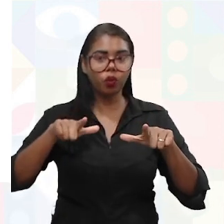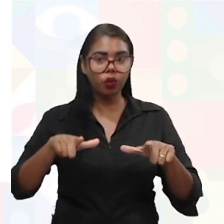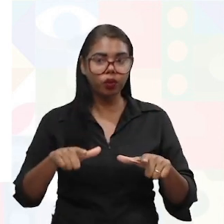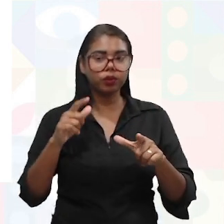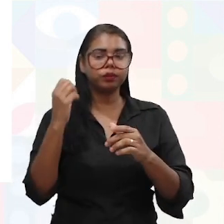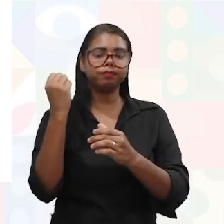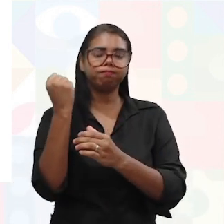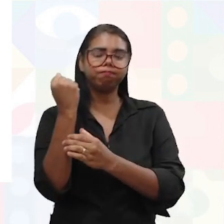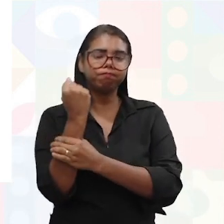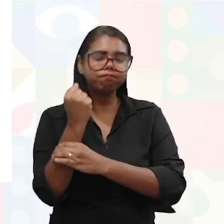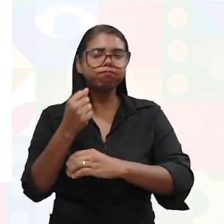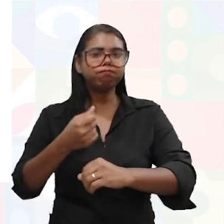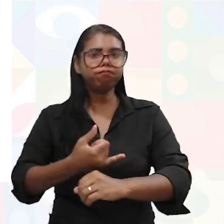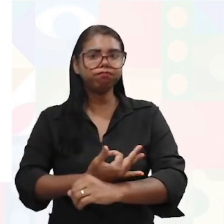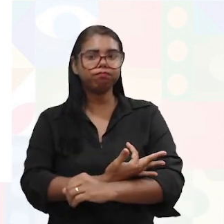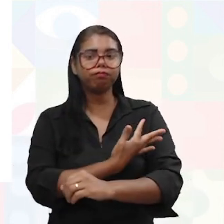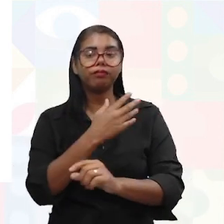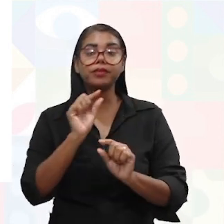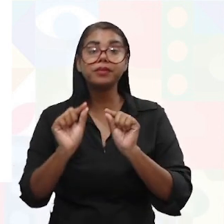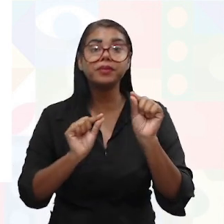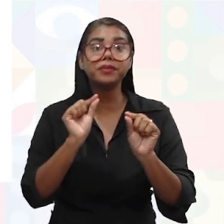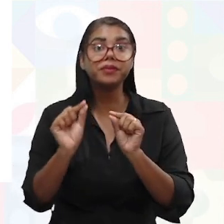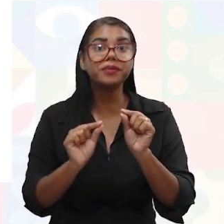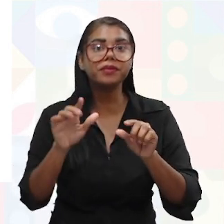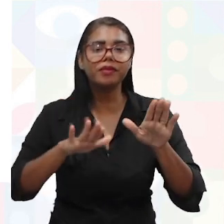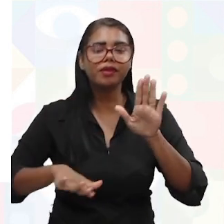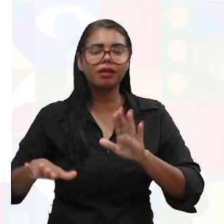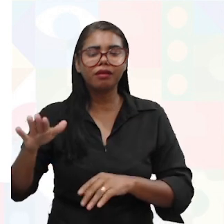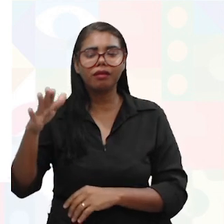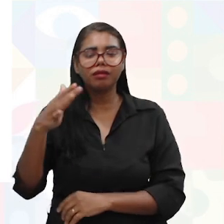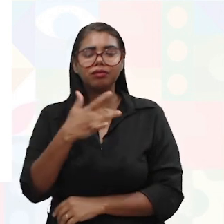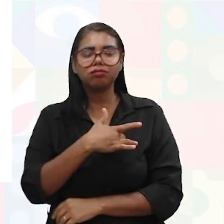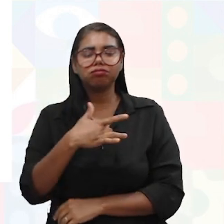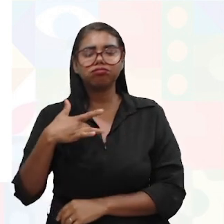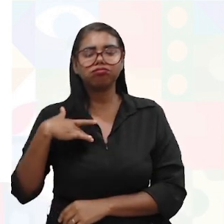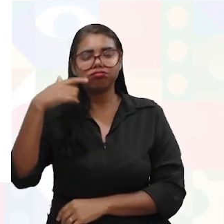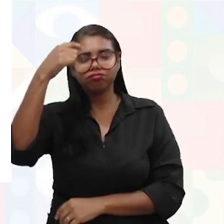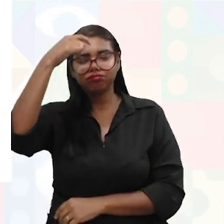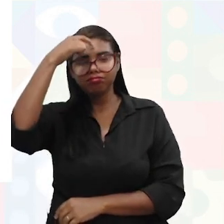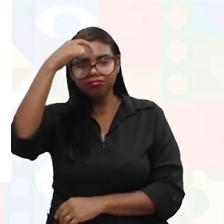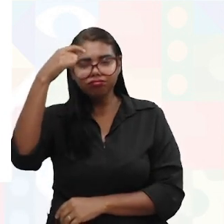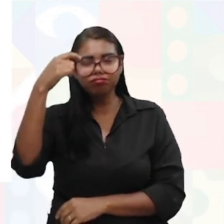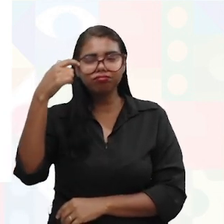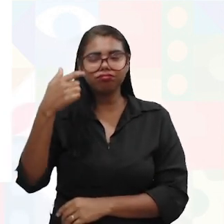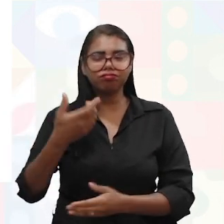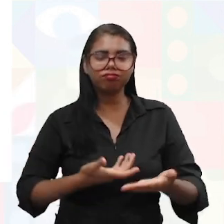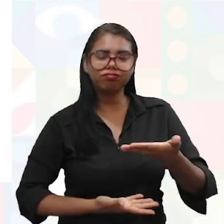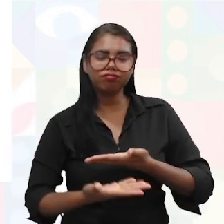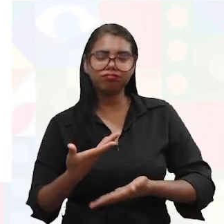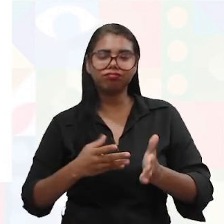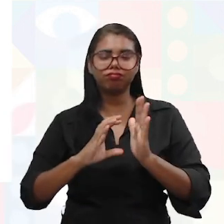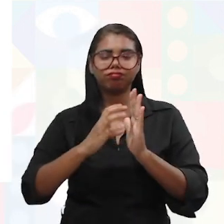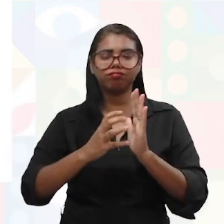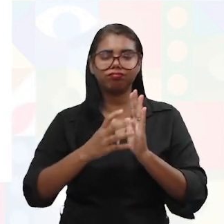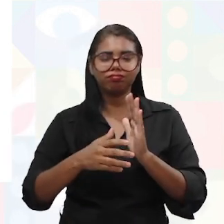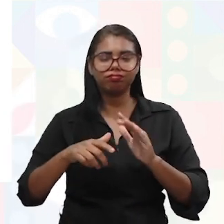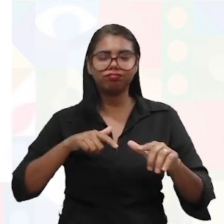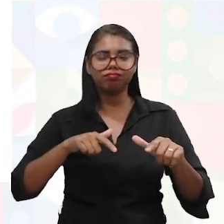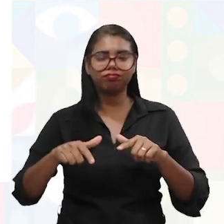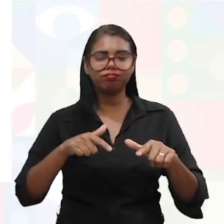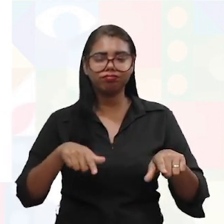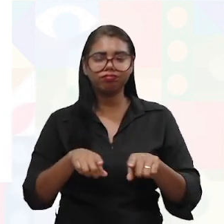seguro emocionalmente é aquele que cuida da saúde mental do seu trabalhador e emocional dos